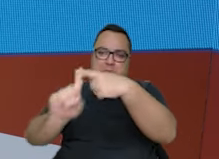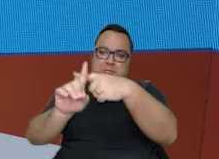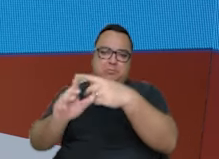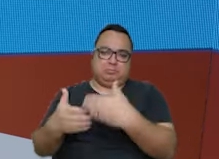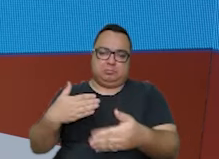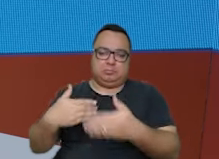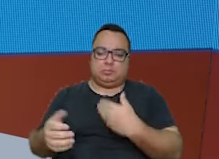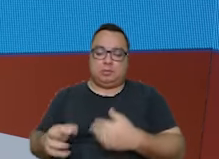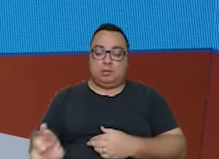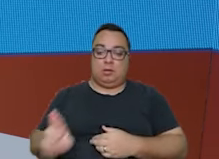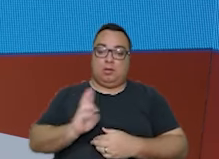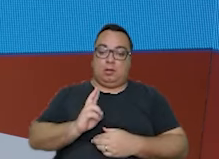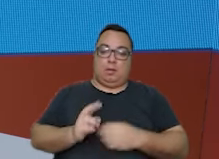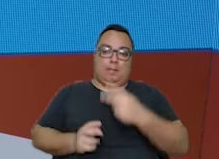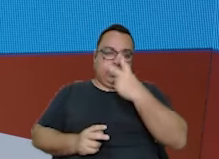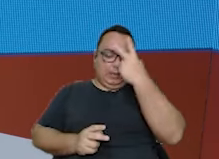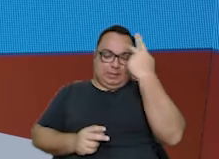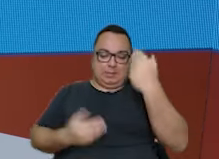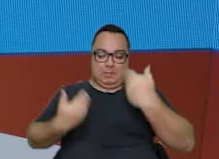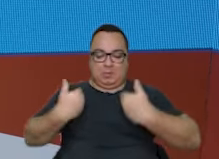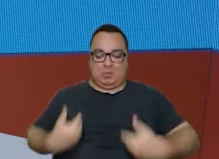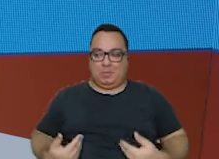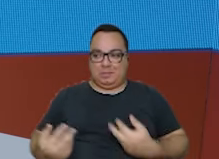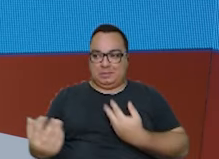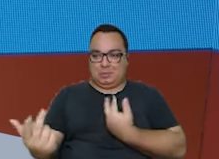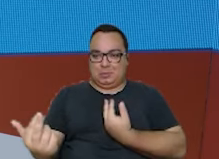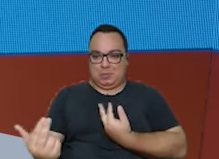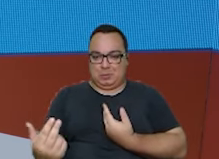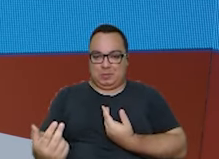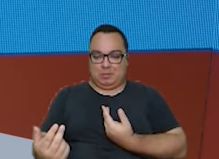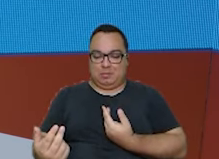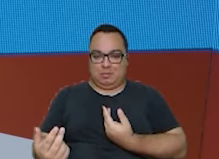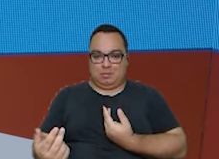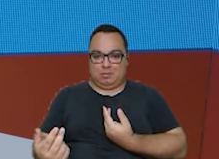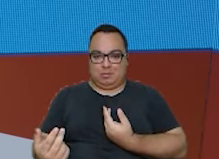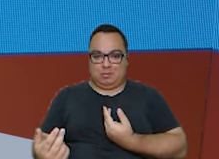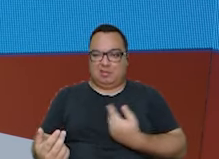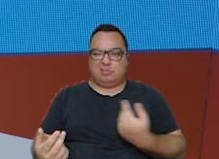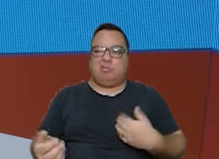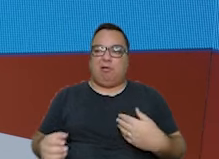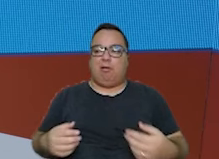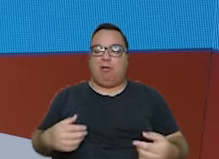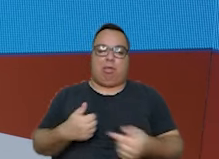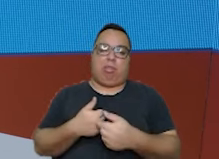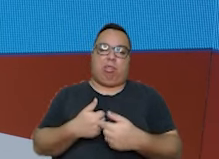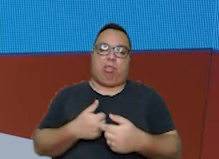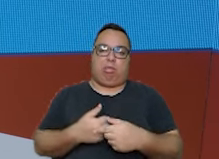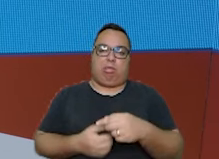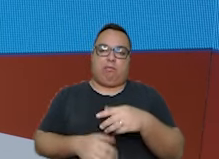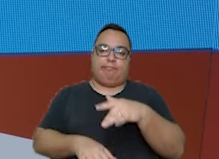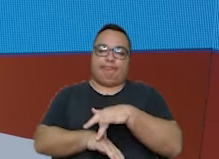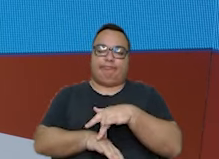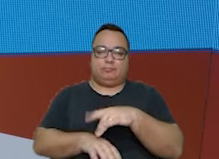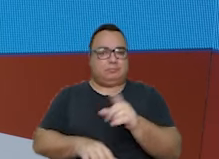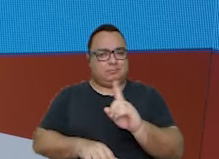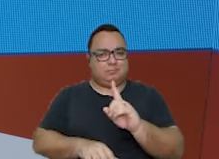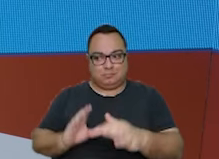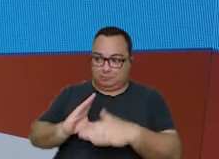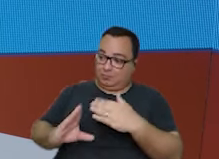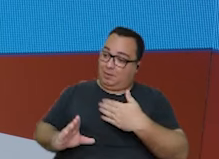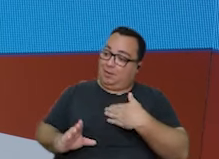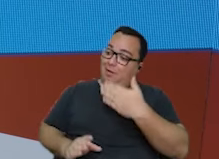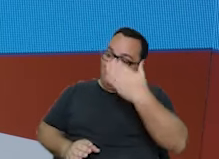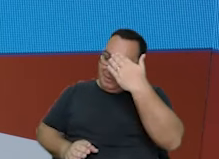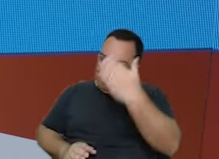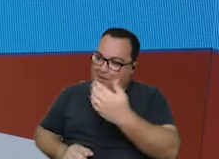porque mostra um pouco de humanidade dá uma sensação de que pô eu me importo com entre então além de